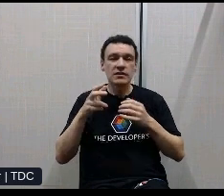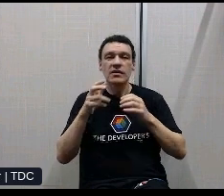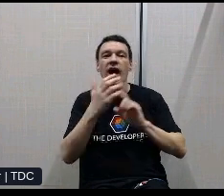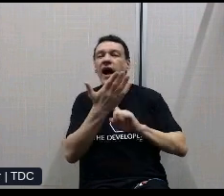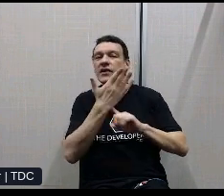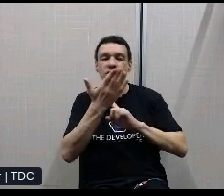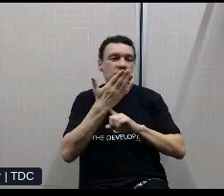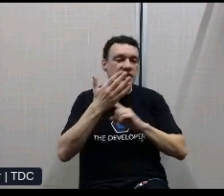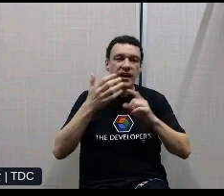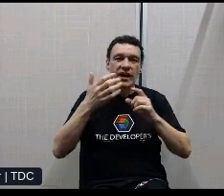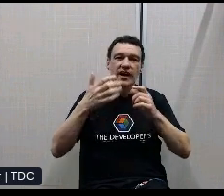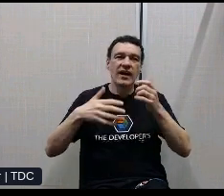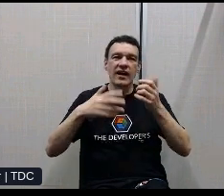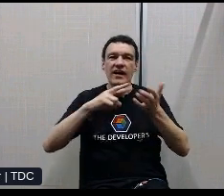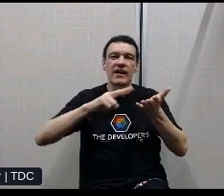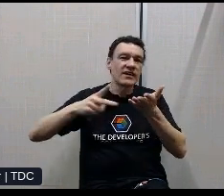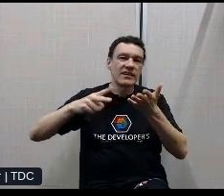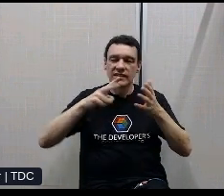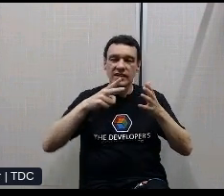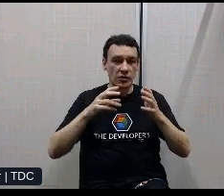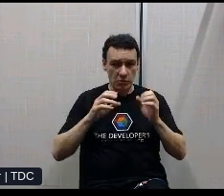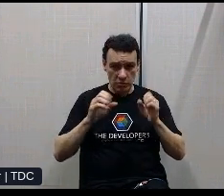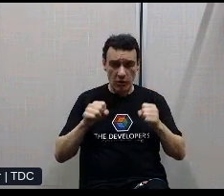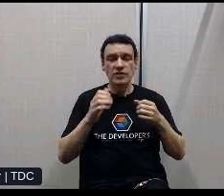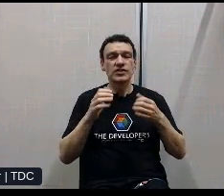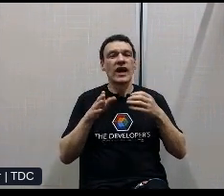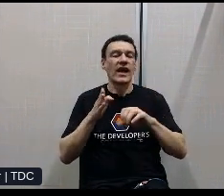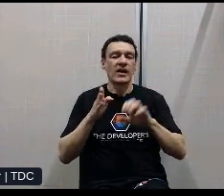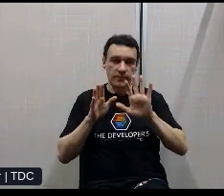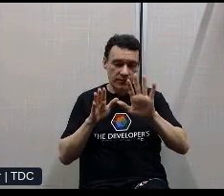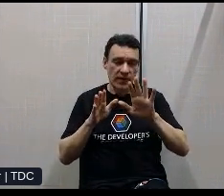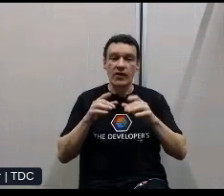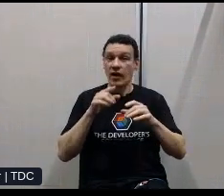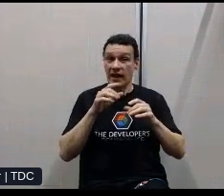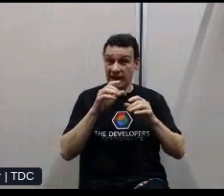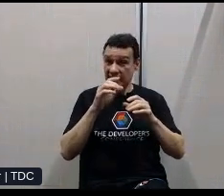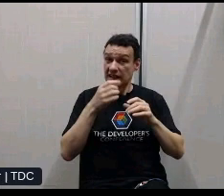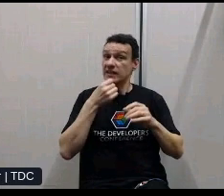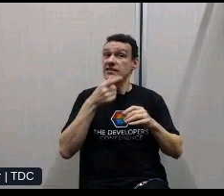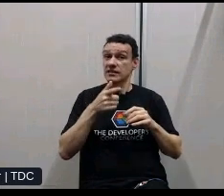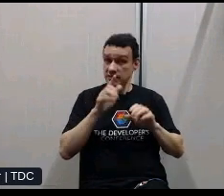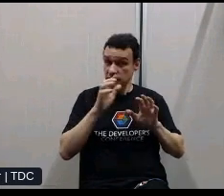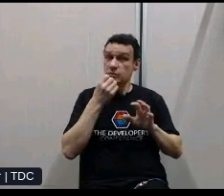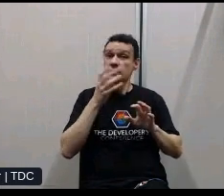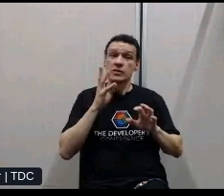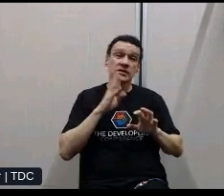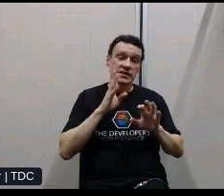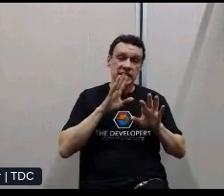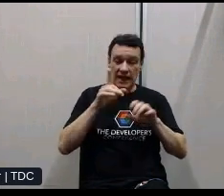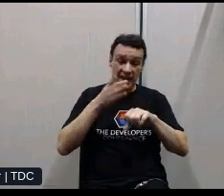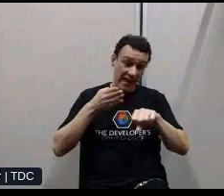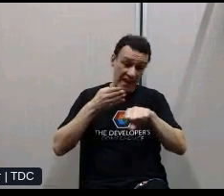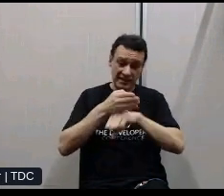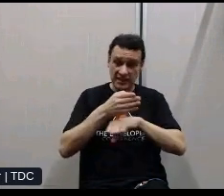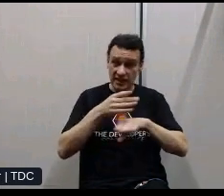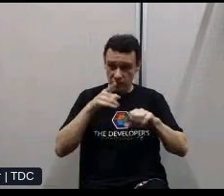com deficiência visual se conectam a voluntários pelo mundo que emprestam sua visão para